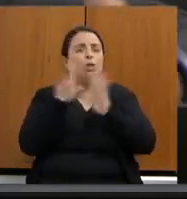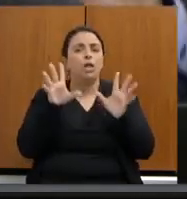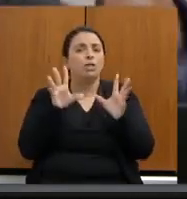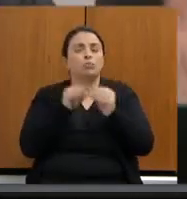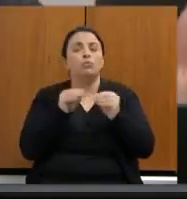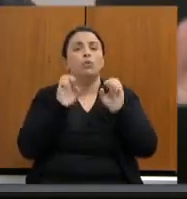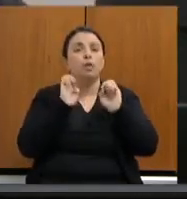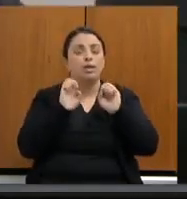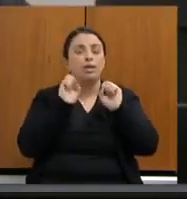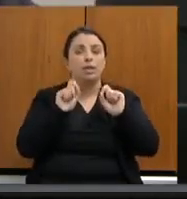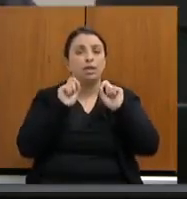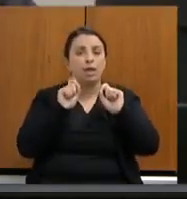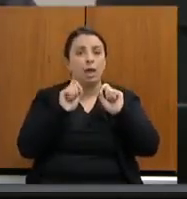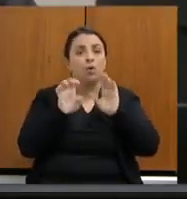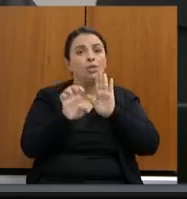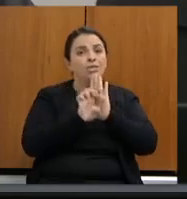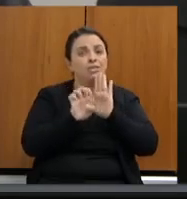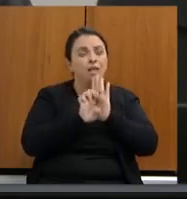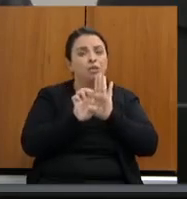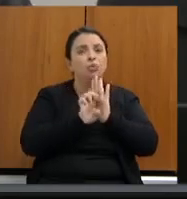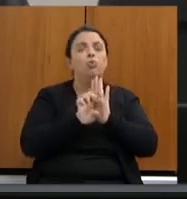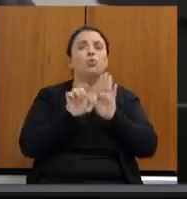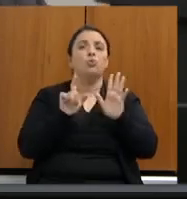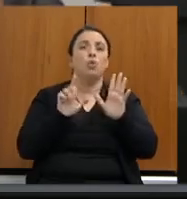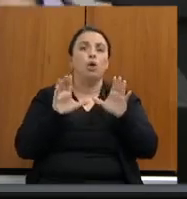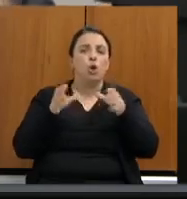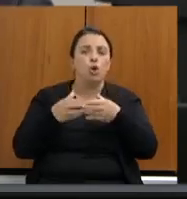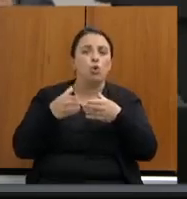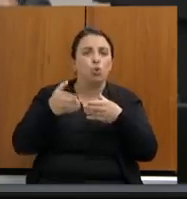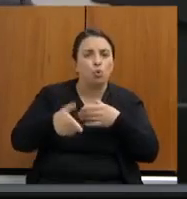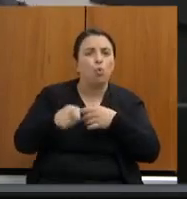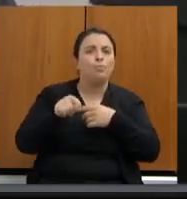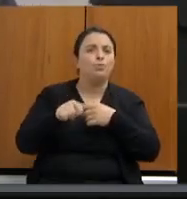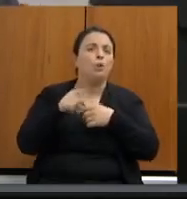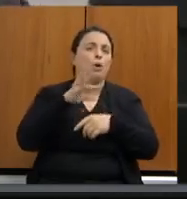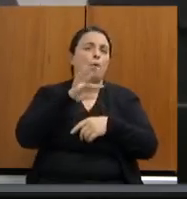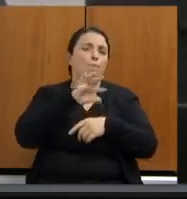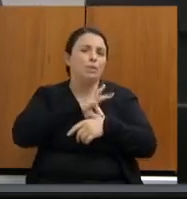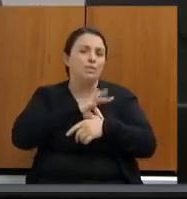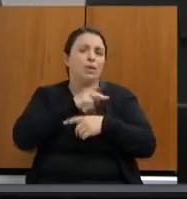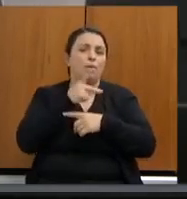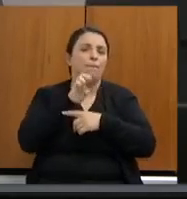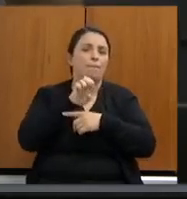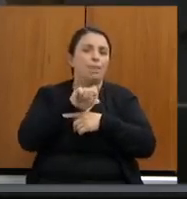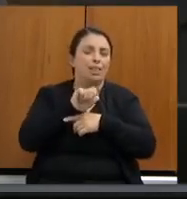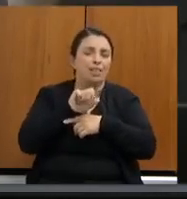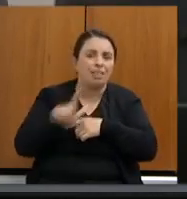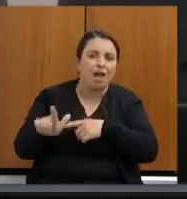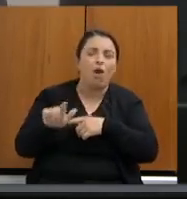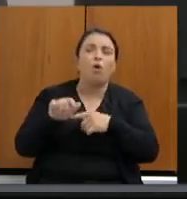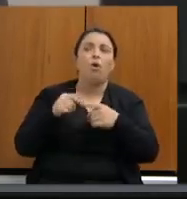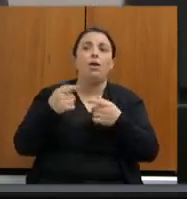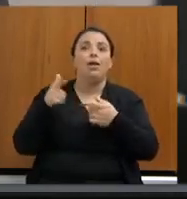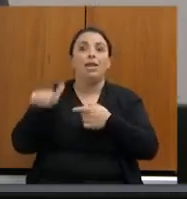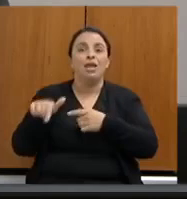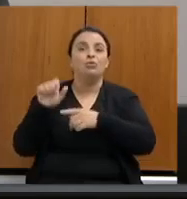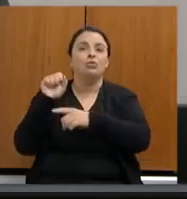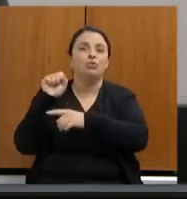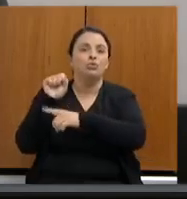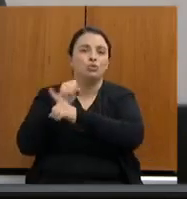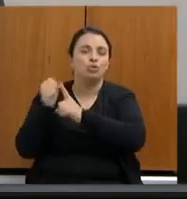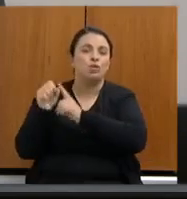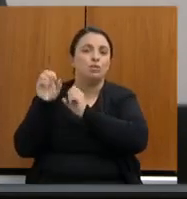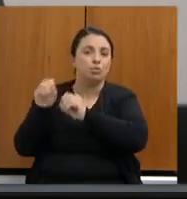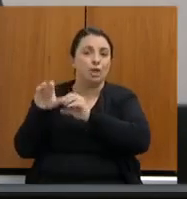estatuto que diz respeito aos processos penais é fundamental o envio para estruturação dessas carreiras